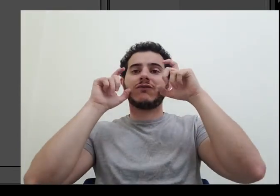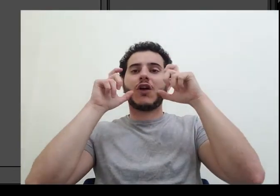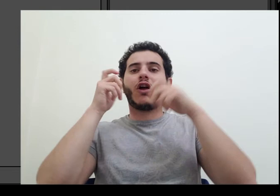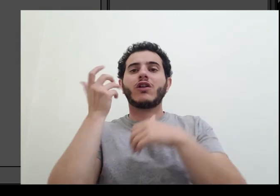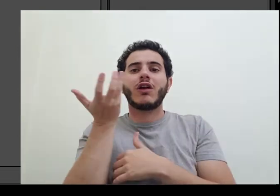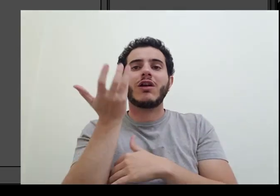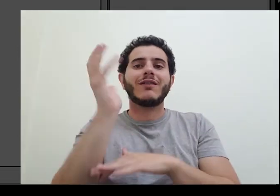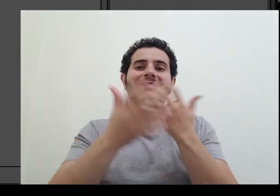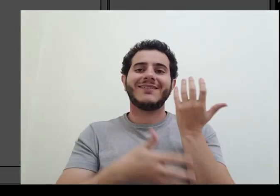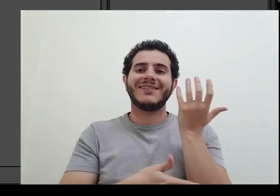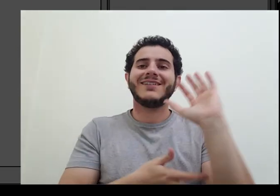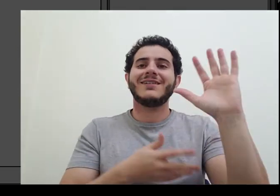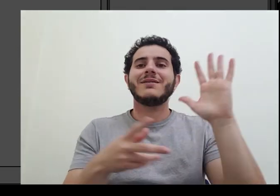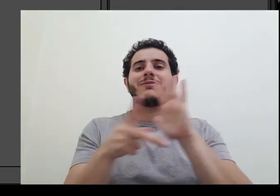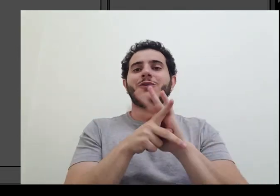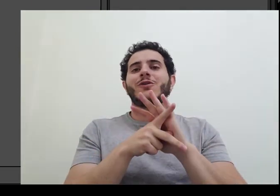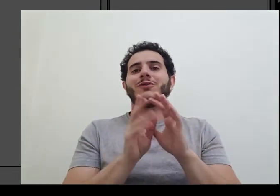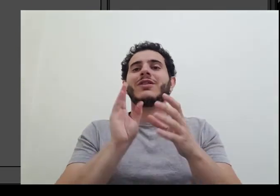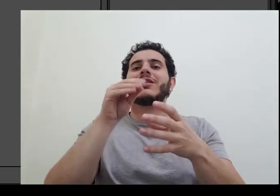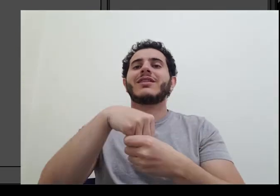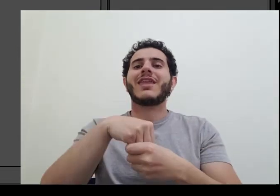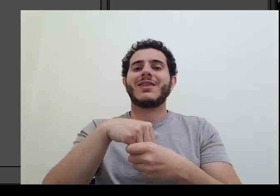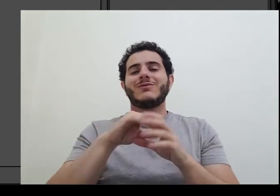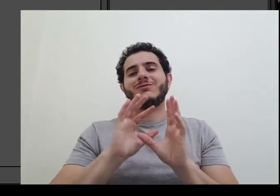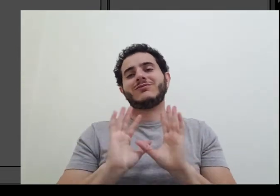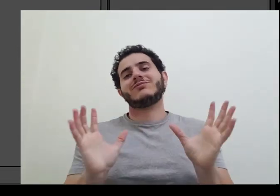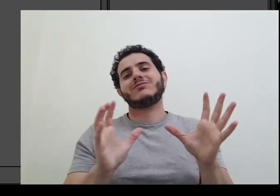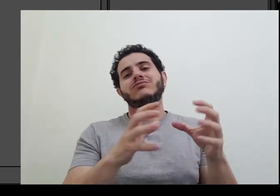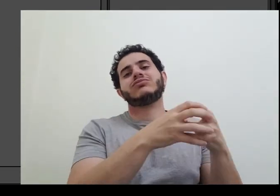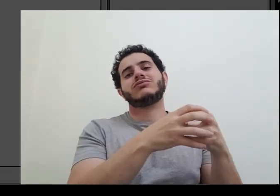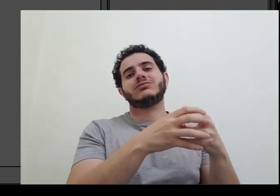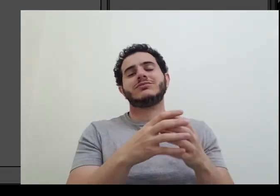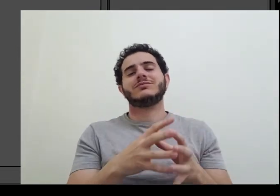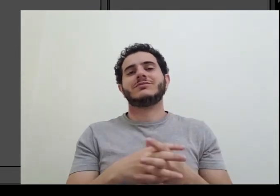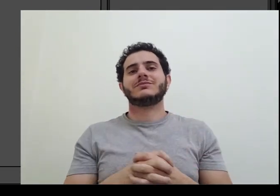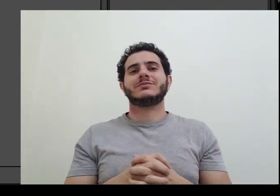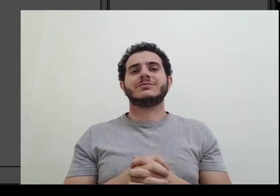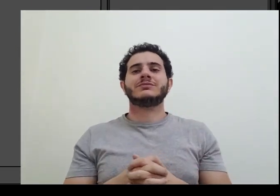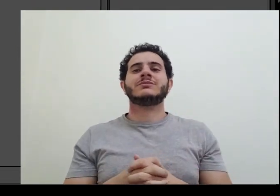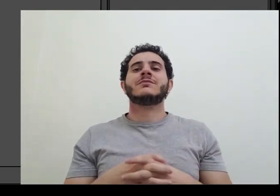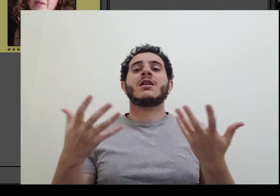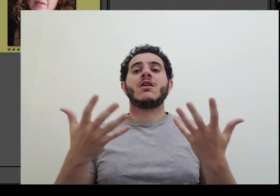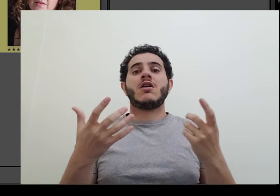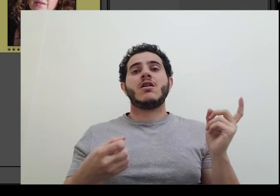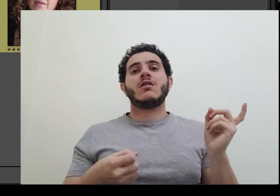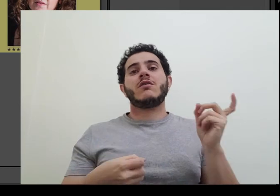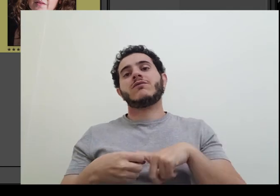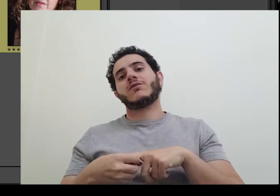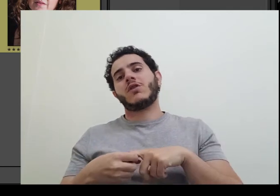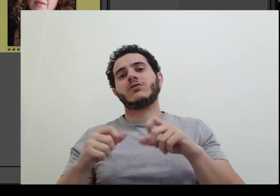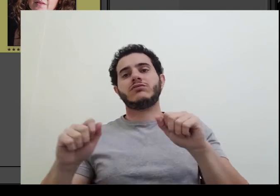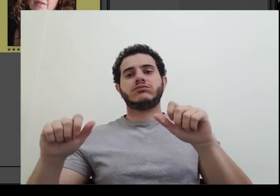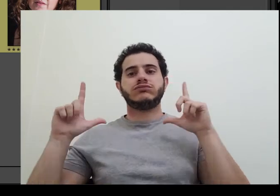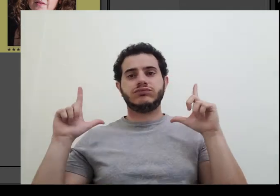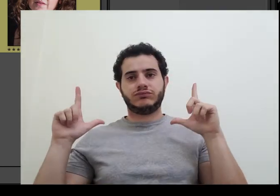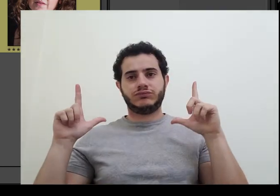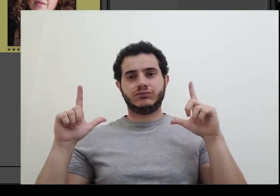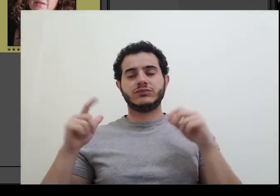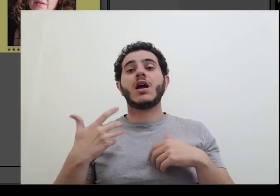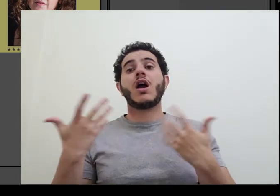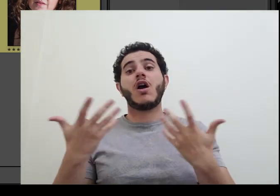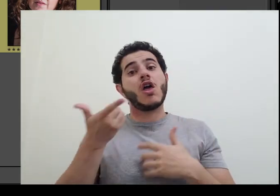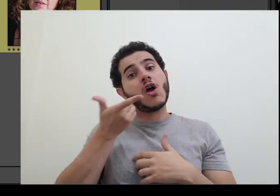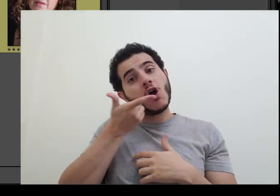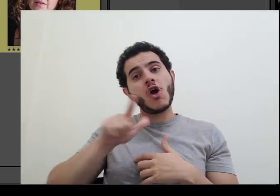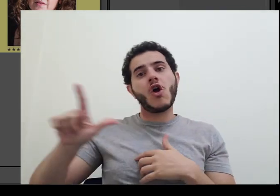fotos da coleção que estão dentro da coleção Natureza. Vamos lá pedir agora, quer ver? Ó, vou criar uma outra